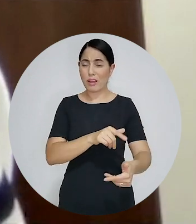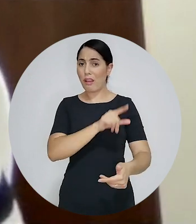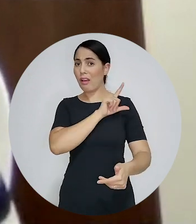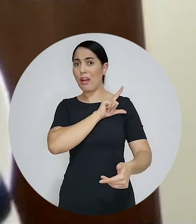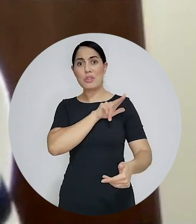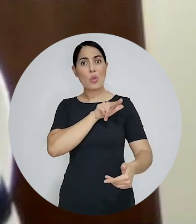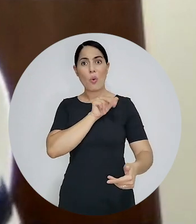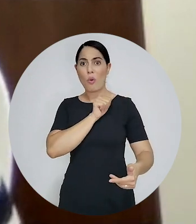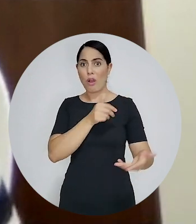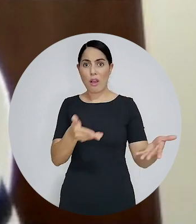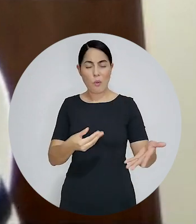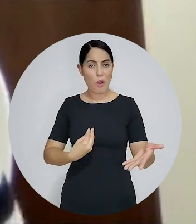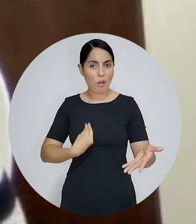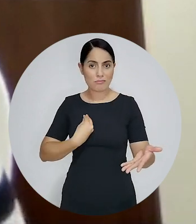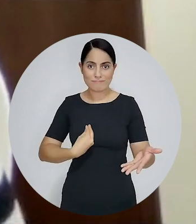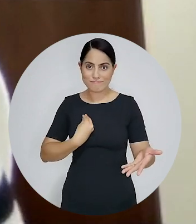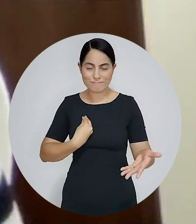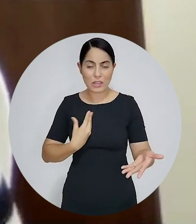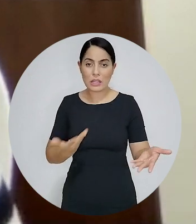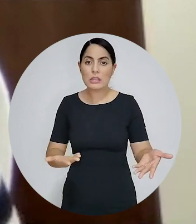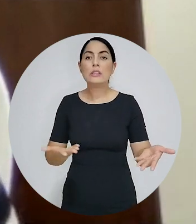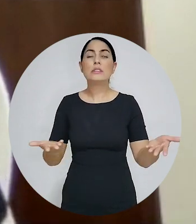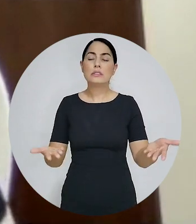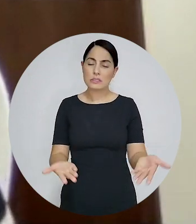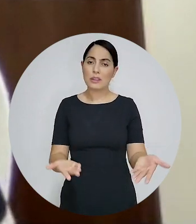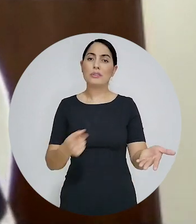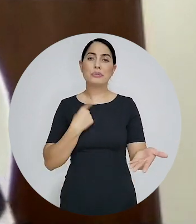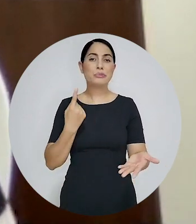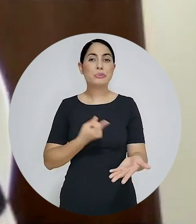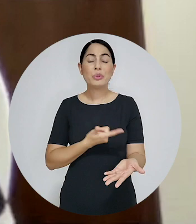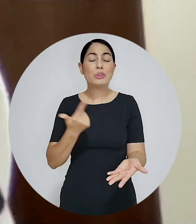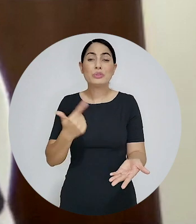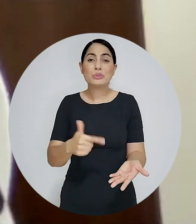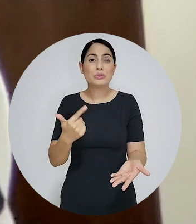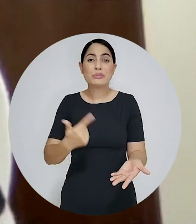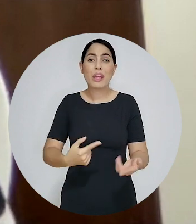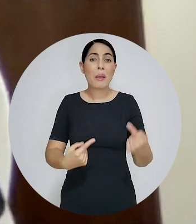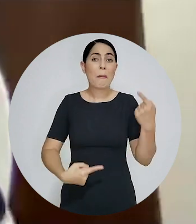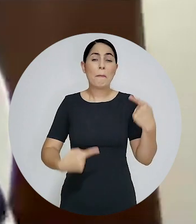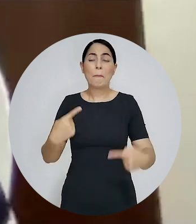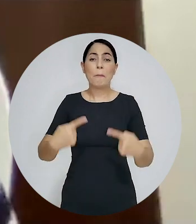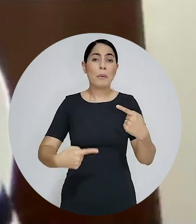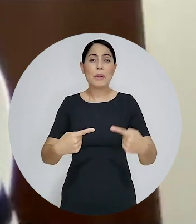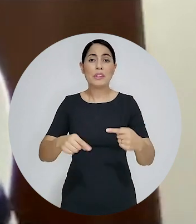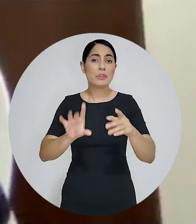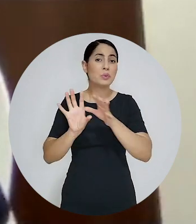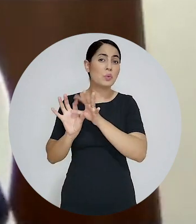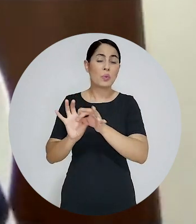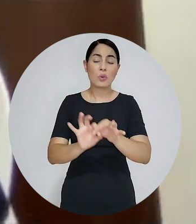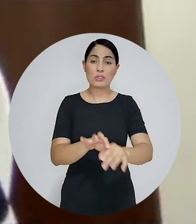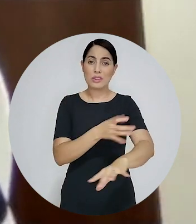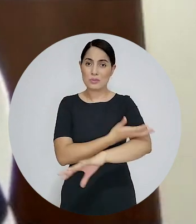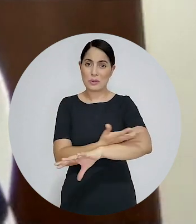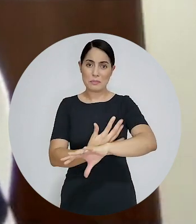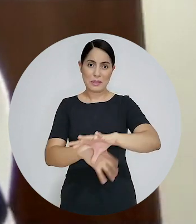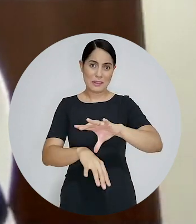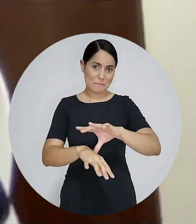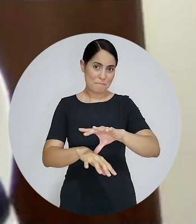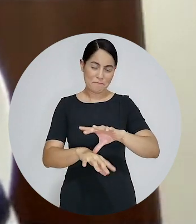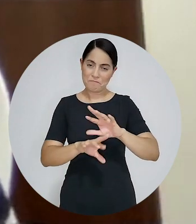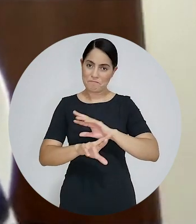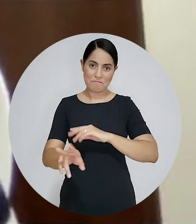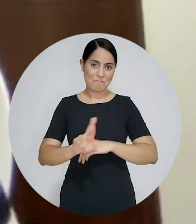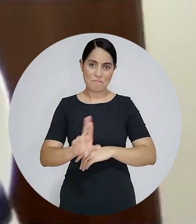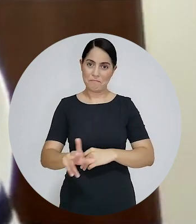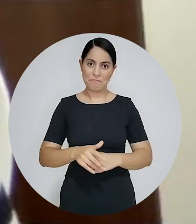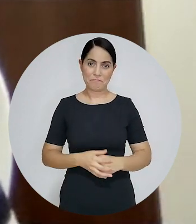simplesmente silente, sem uma fiscalização, sem o direcionamento de políticas ambientais.